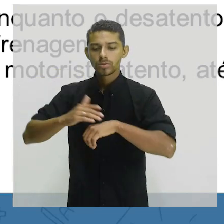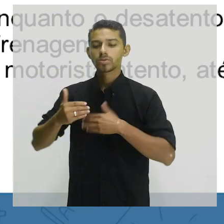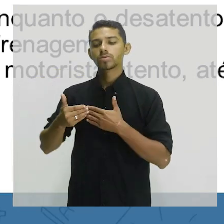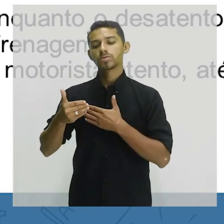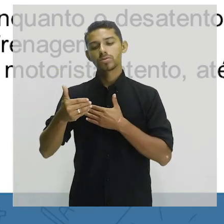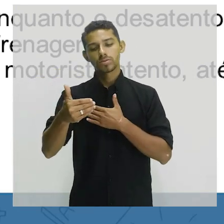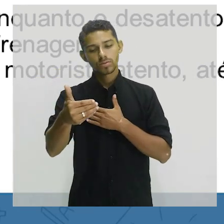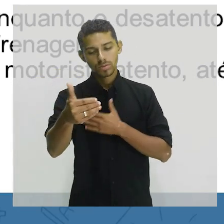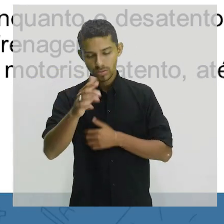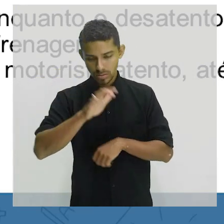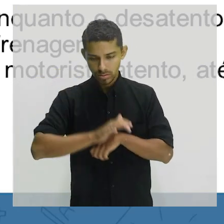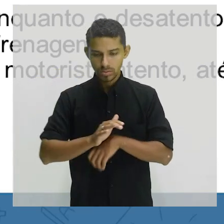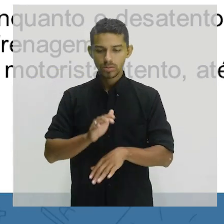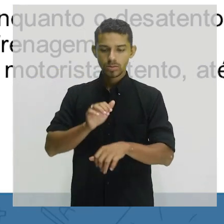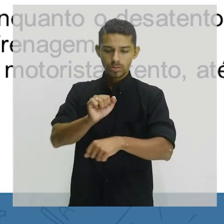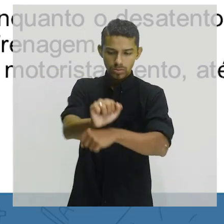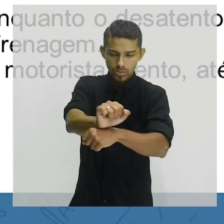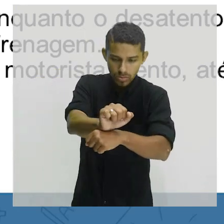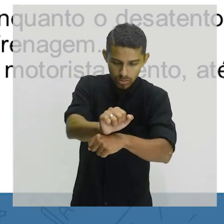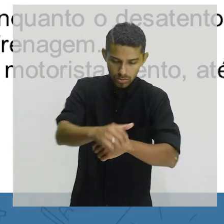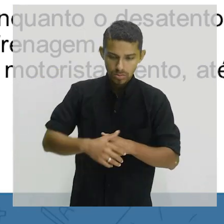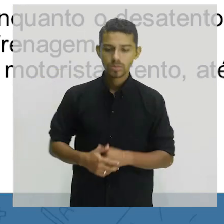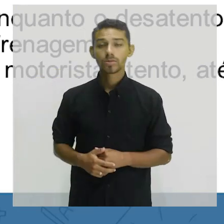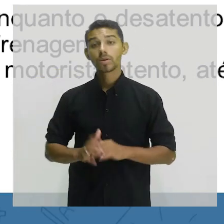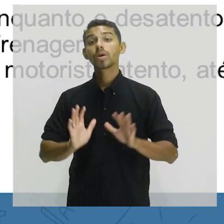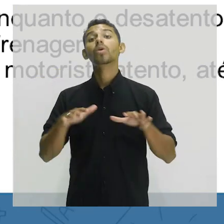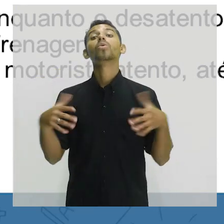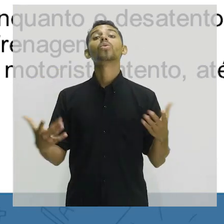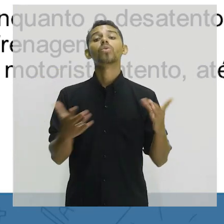a frenagem. Qual a distância